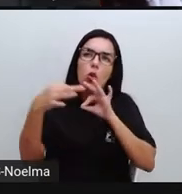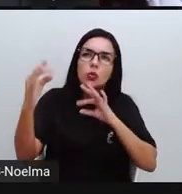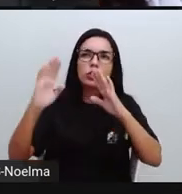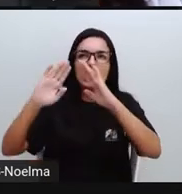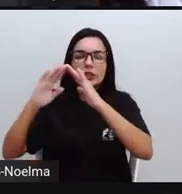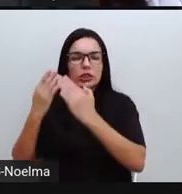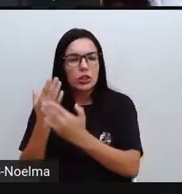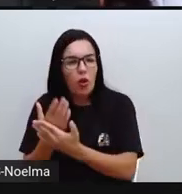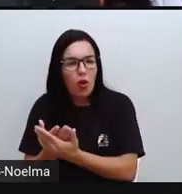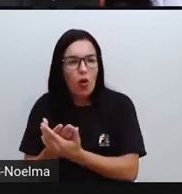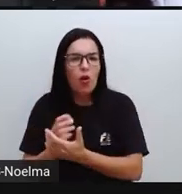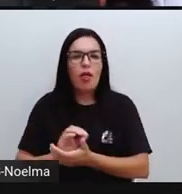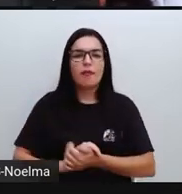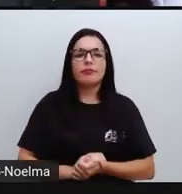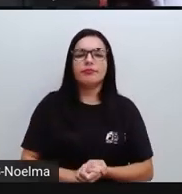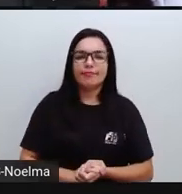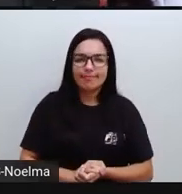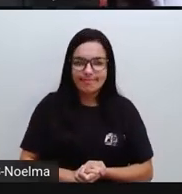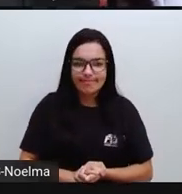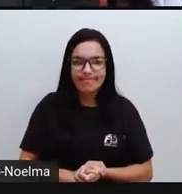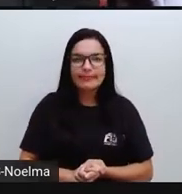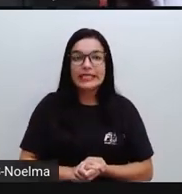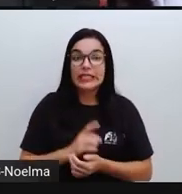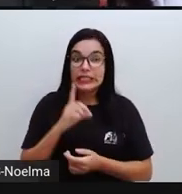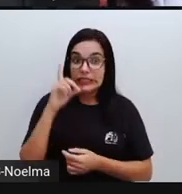a escola retornou. Neste ano,